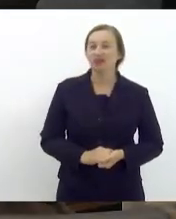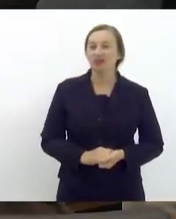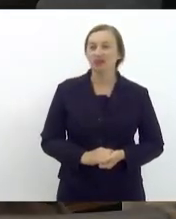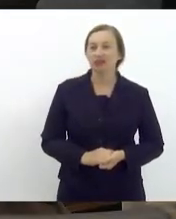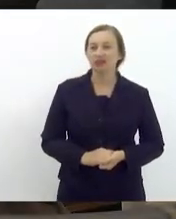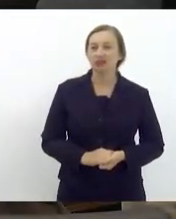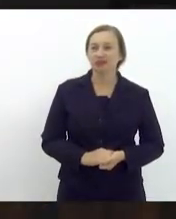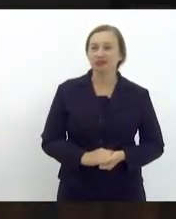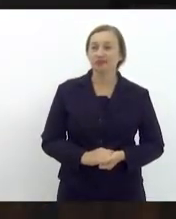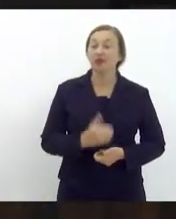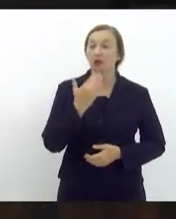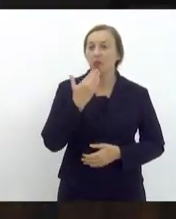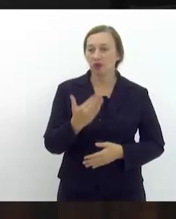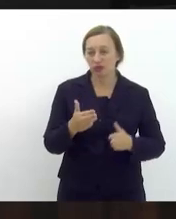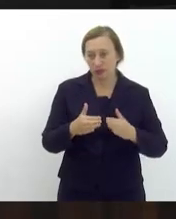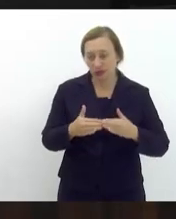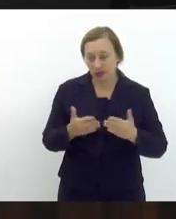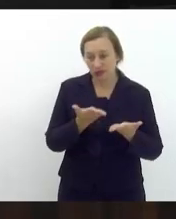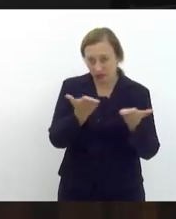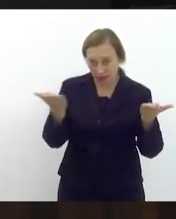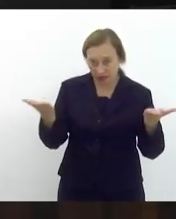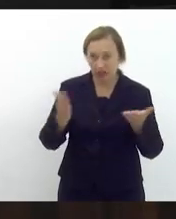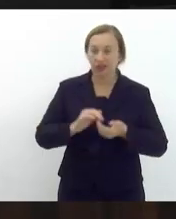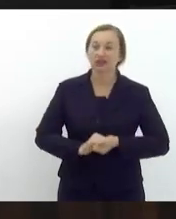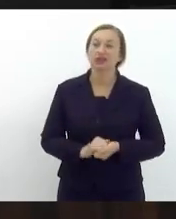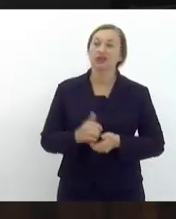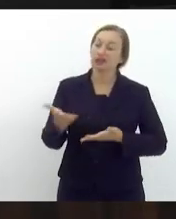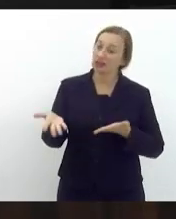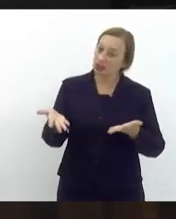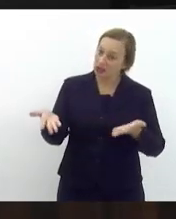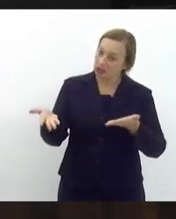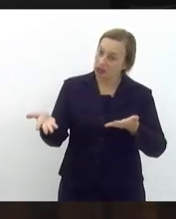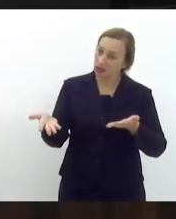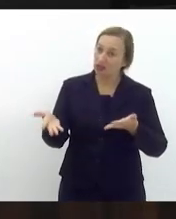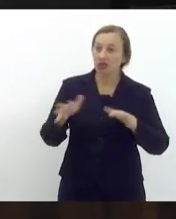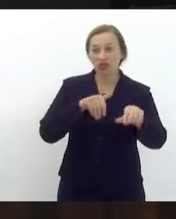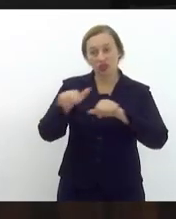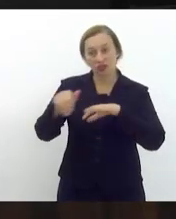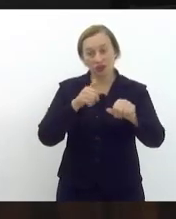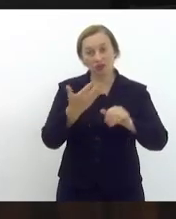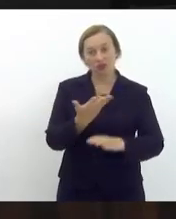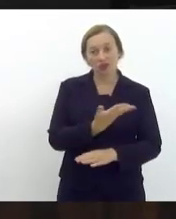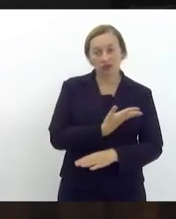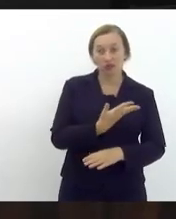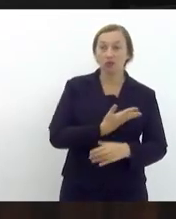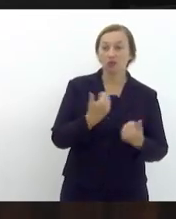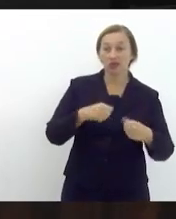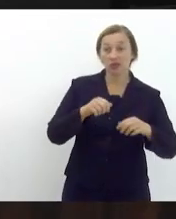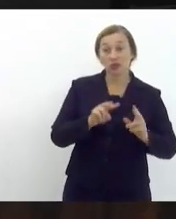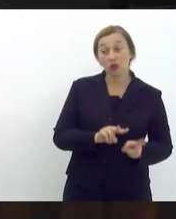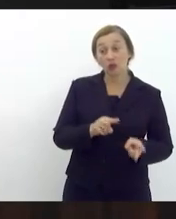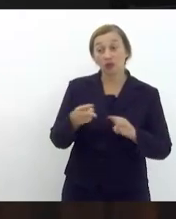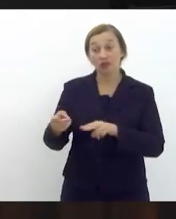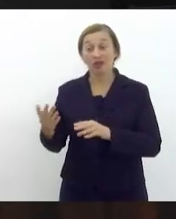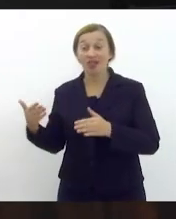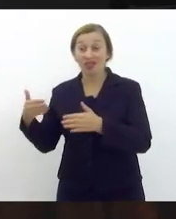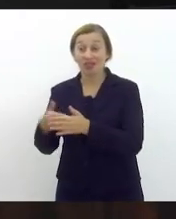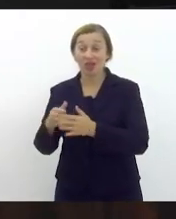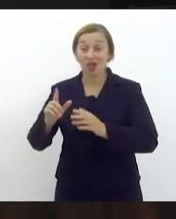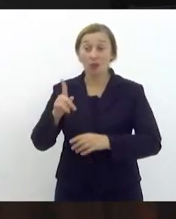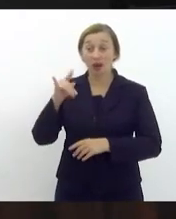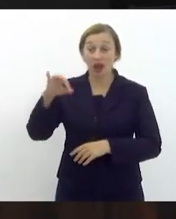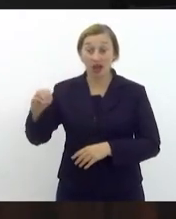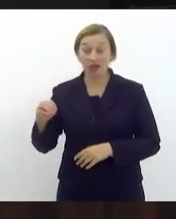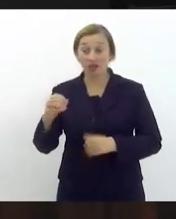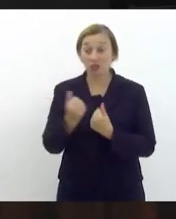só pedir licença que a vocês e chamar os meus colegas que eu preciso conduzi-los até o palácio para reunião com